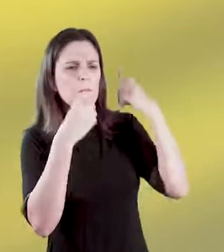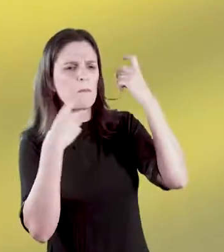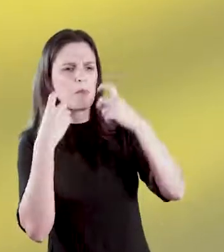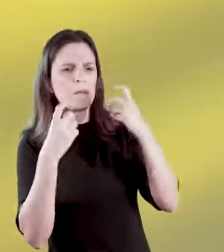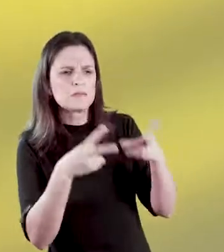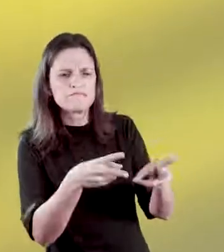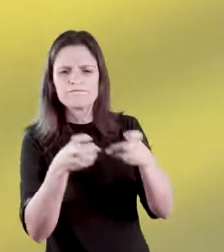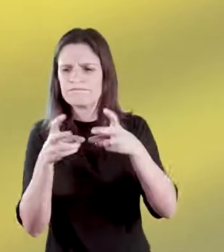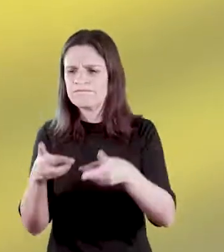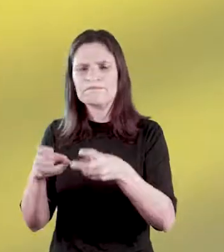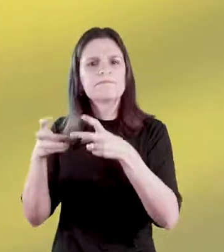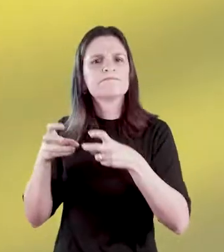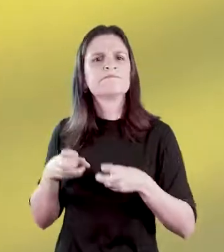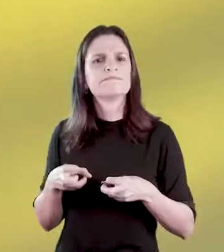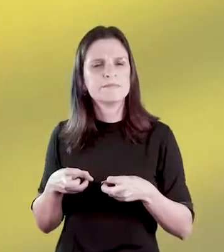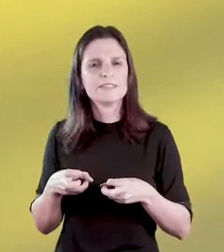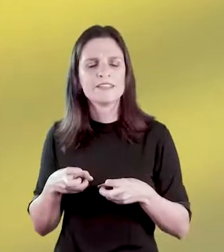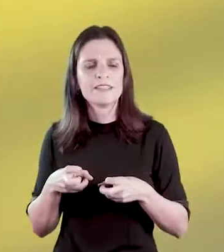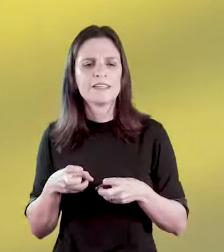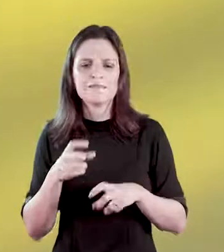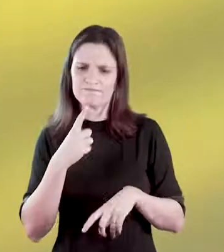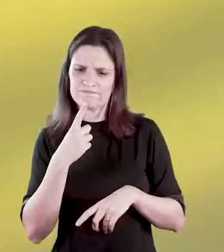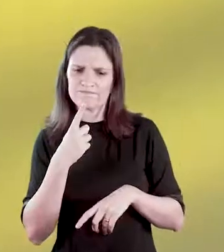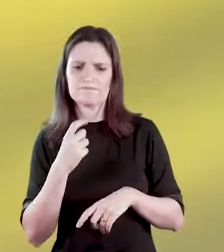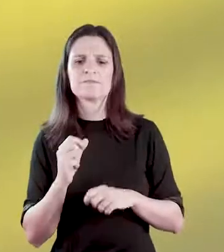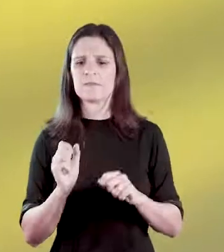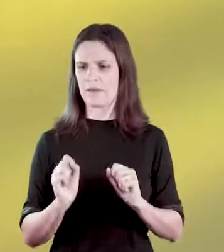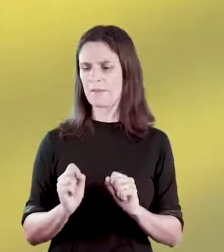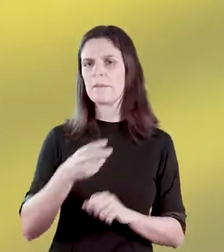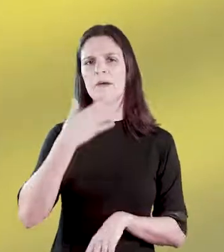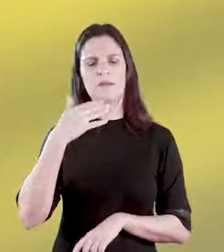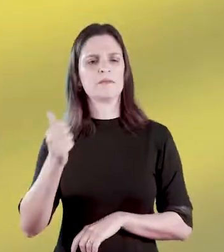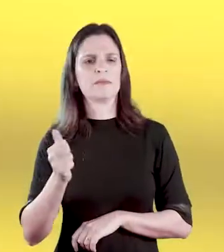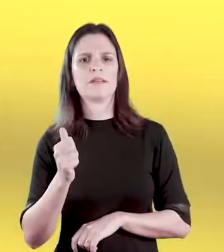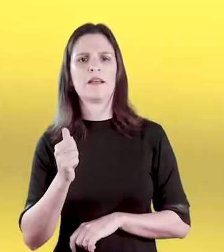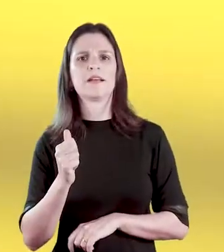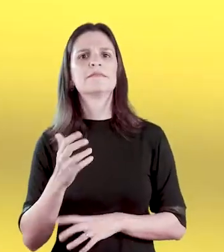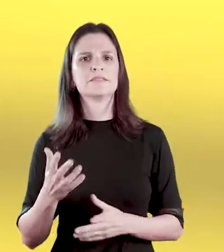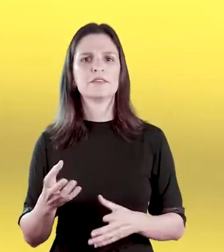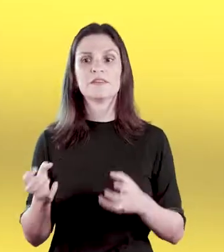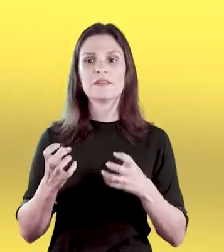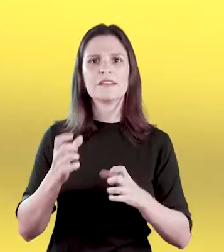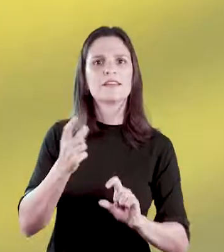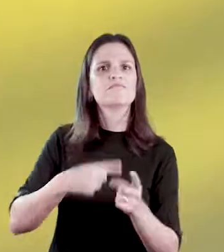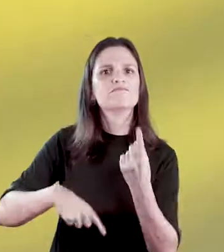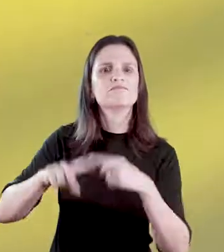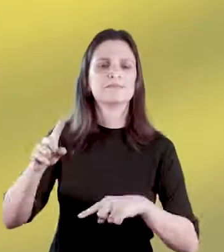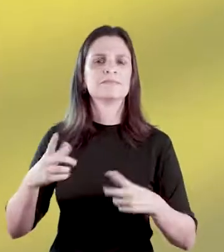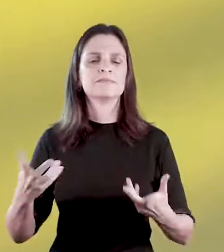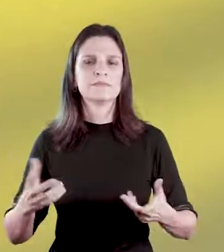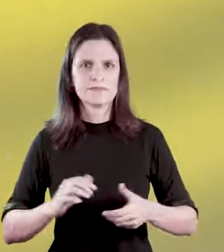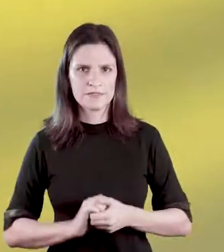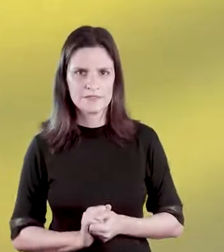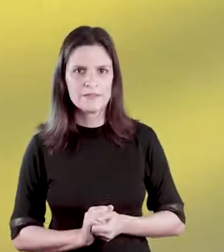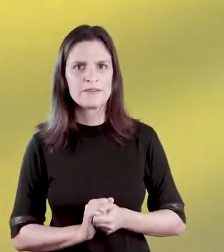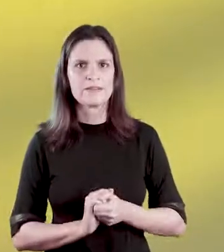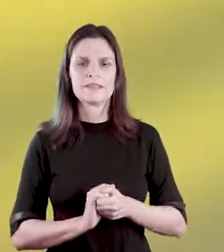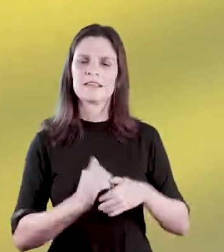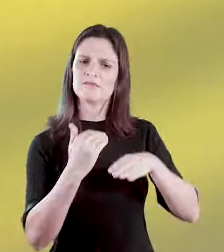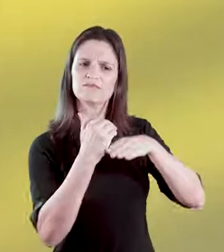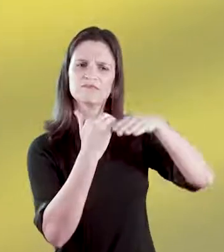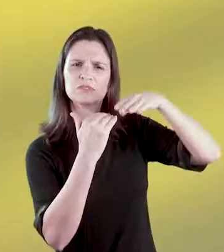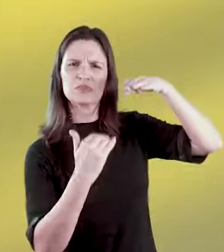via as coisas que eu achei que podia melhorar via muito injustiça porque ela existe principalmente no meio